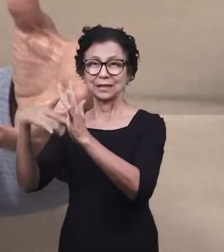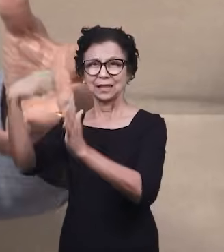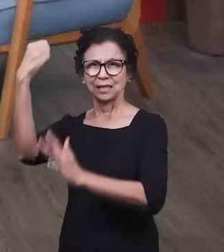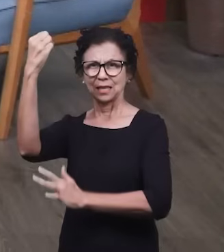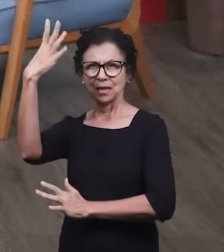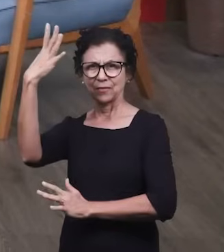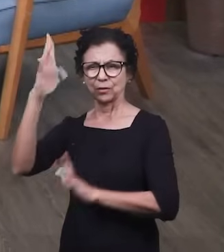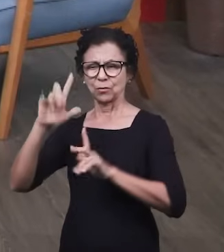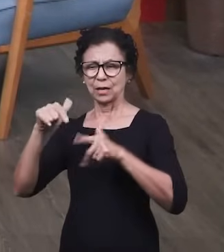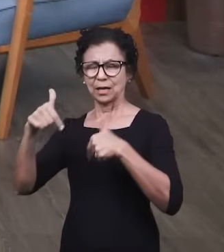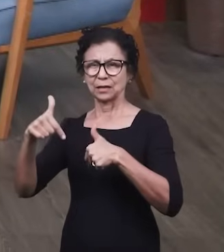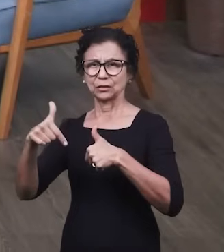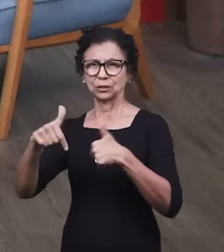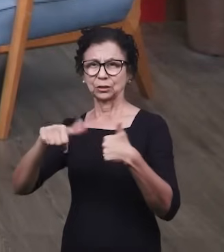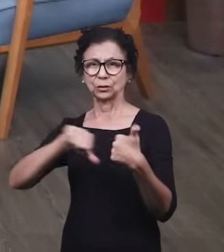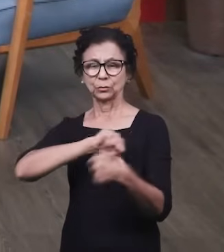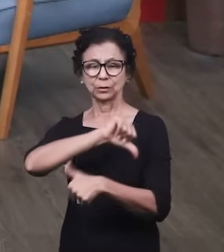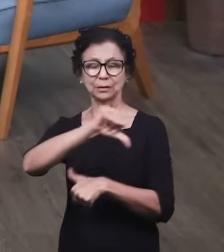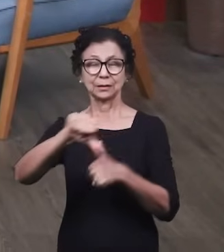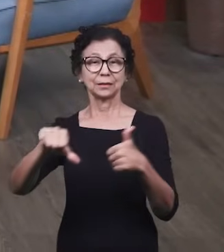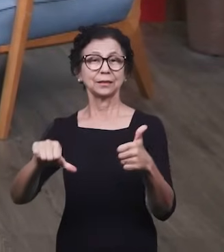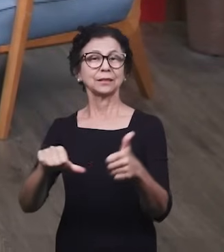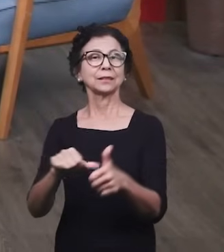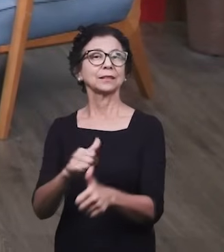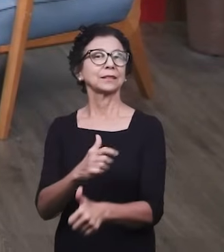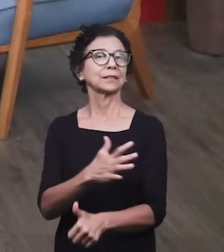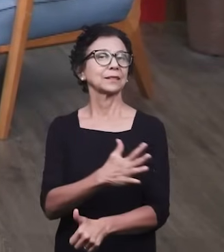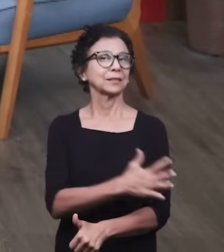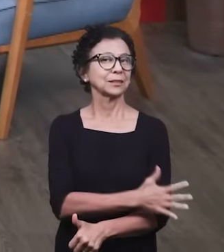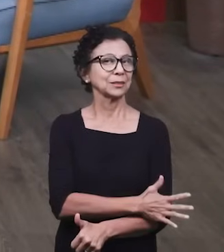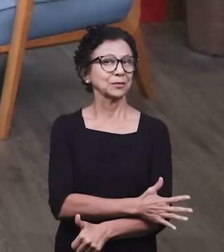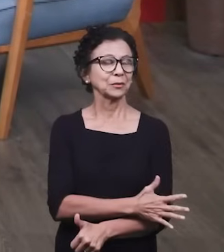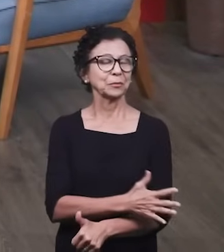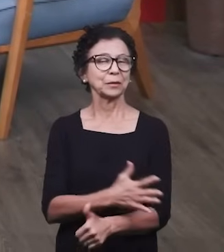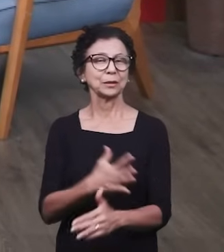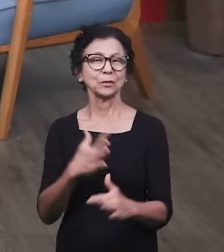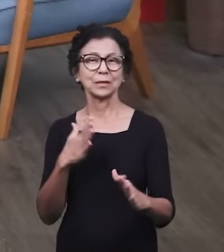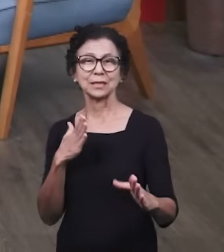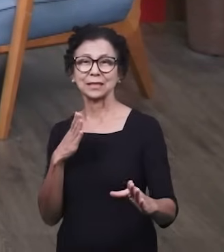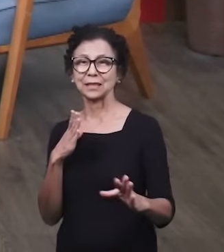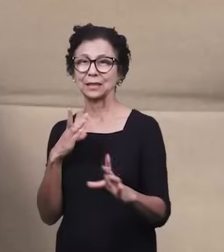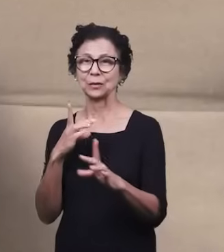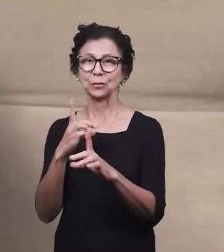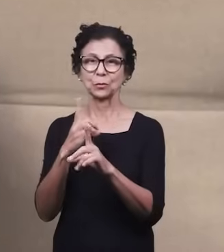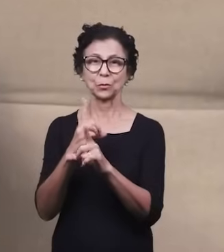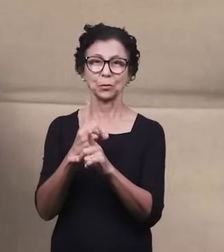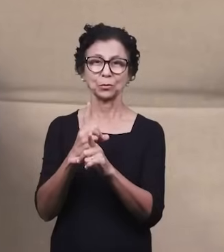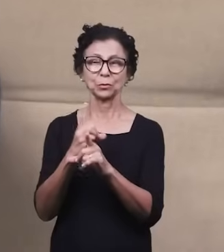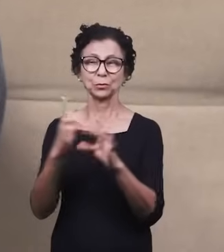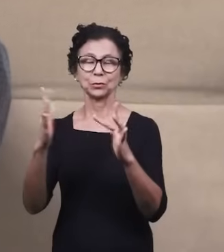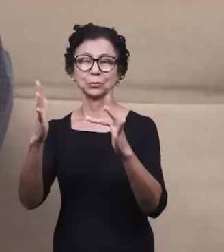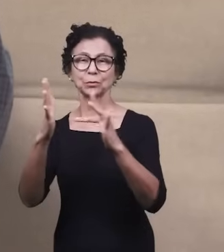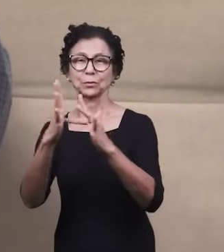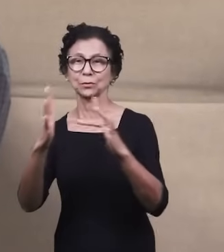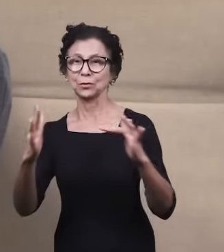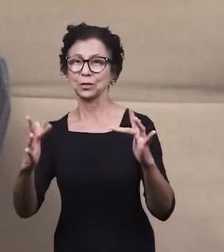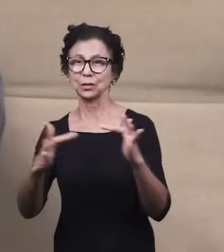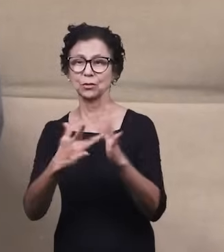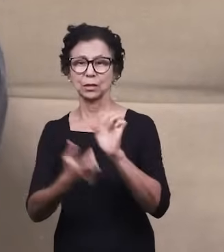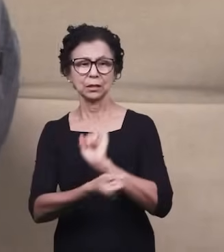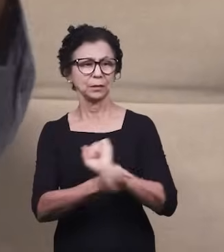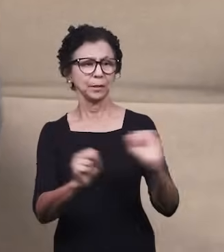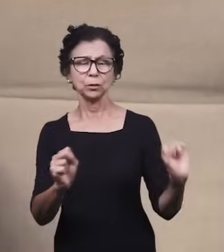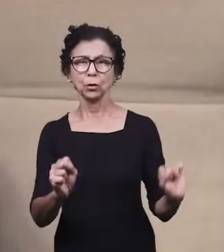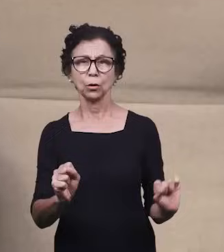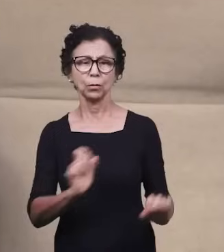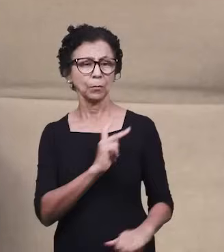Que é o Senhor Jesus. que é o Senhor Jesus. Então, esse encontro com a luz dissipou as trevas na